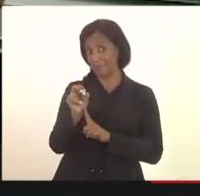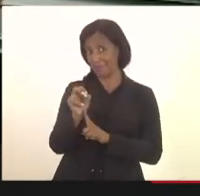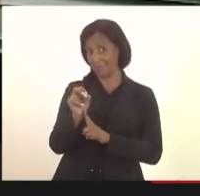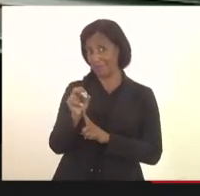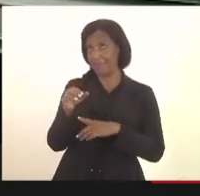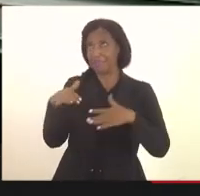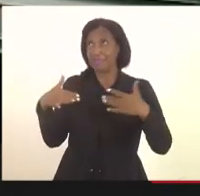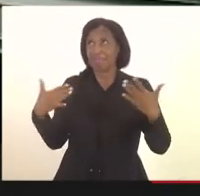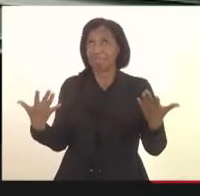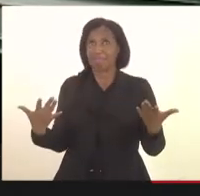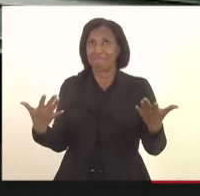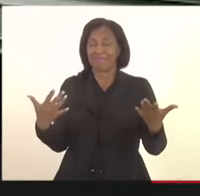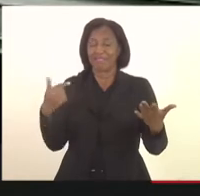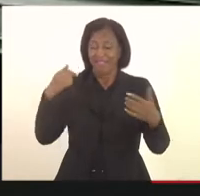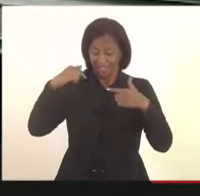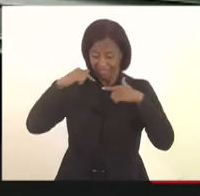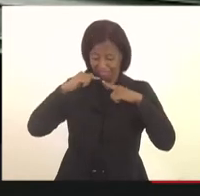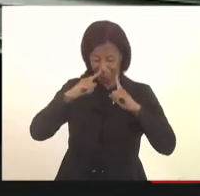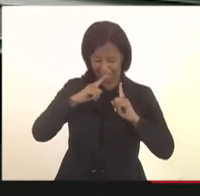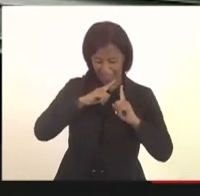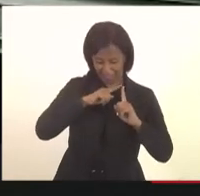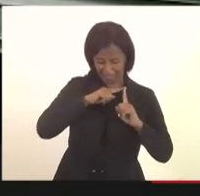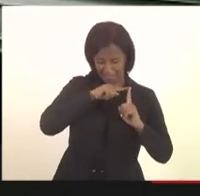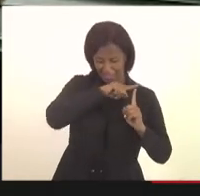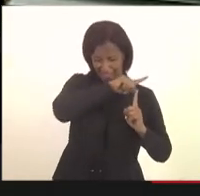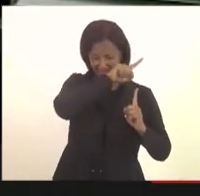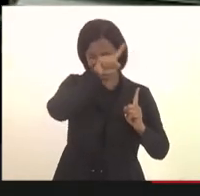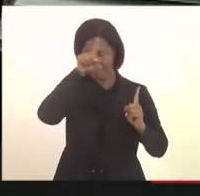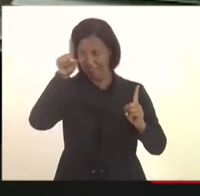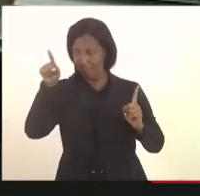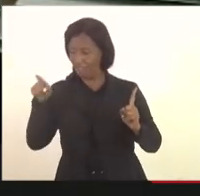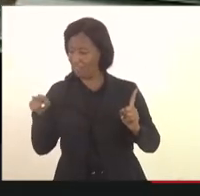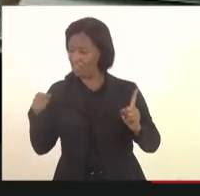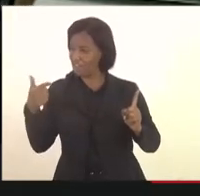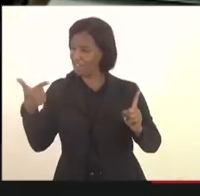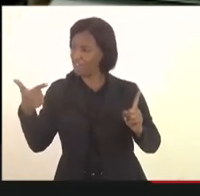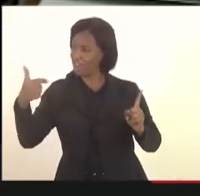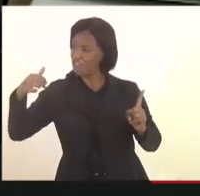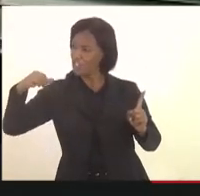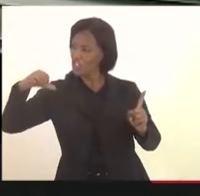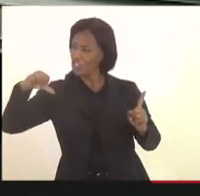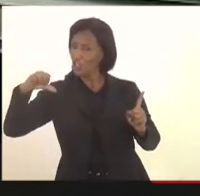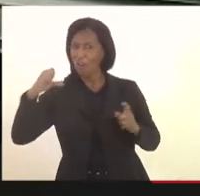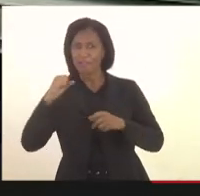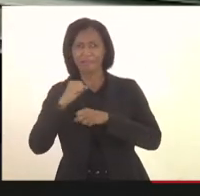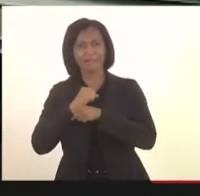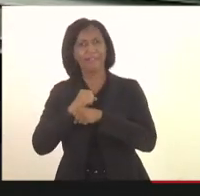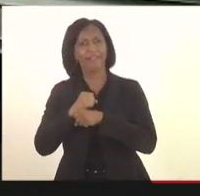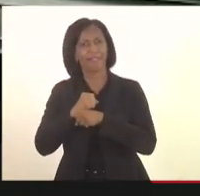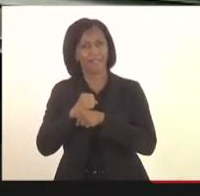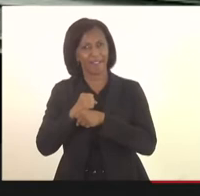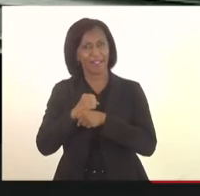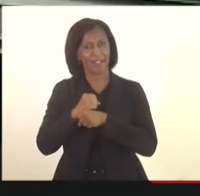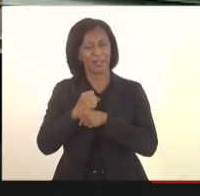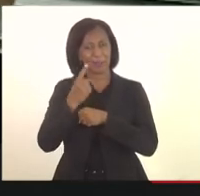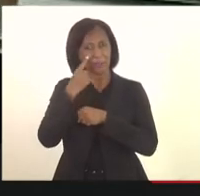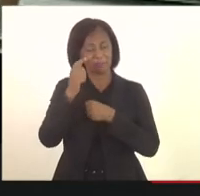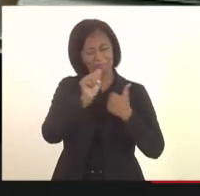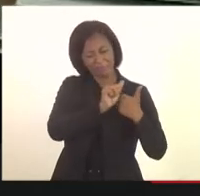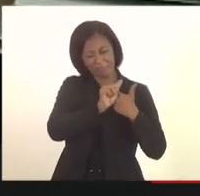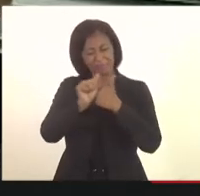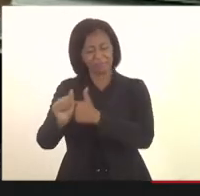daqui a 29 anos. O que tenho acompanhado, né, na imprensa